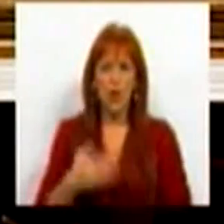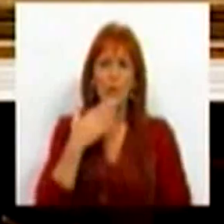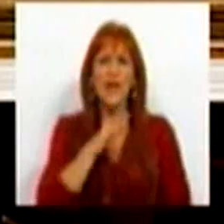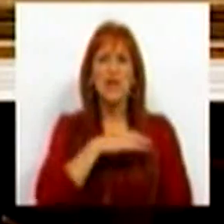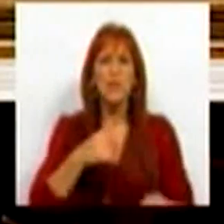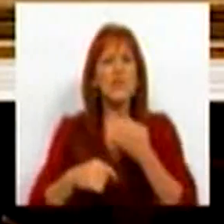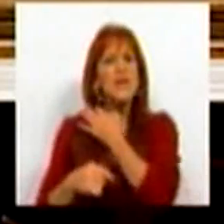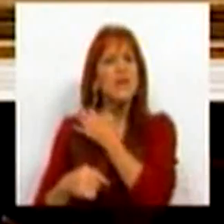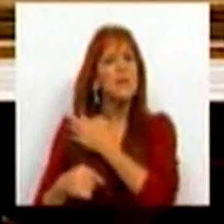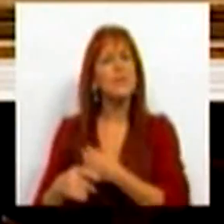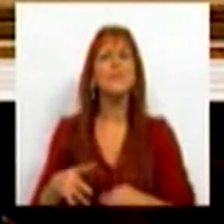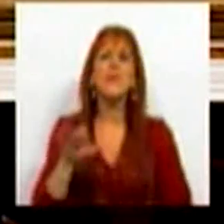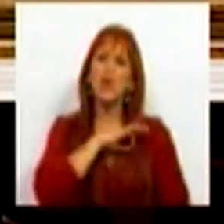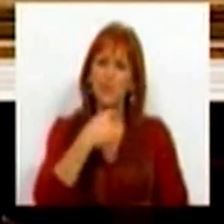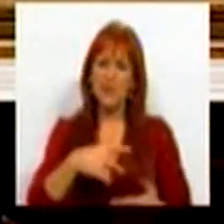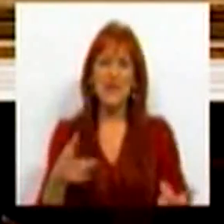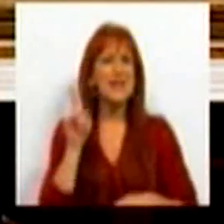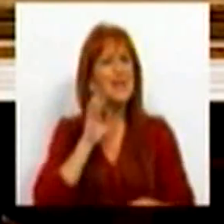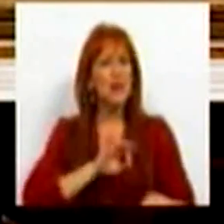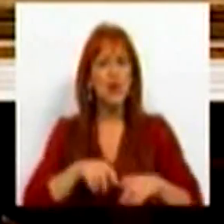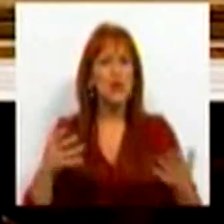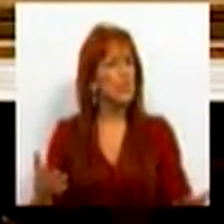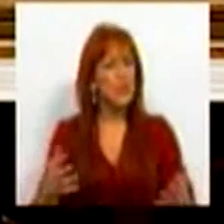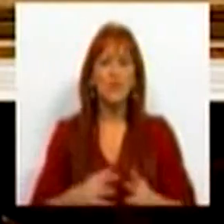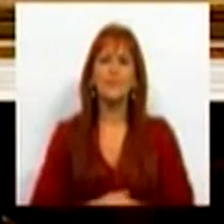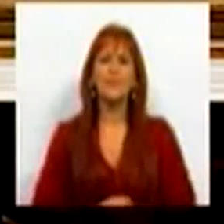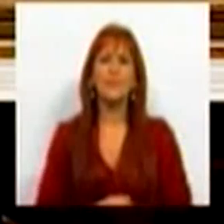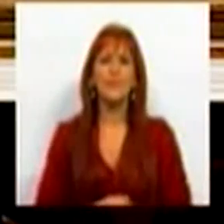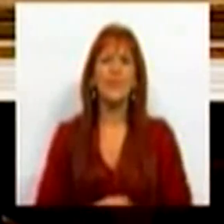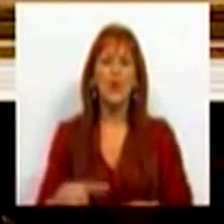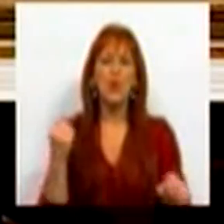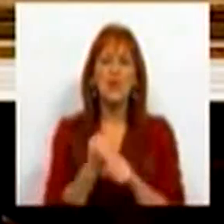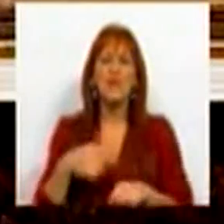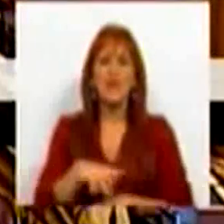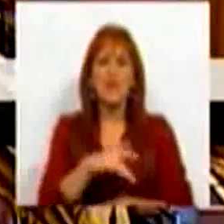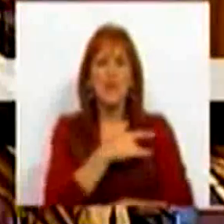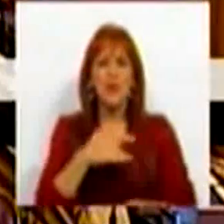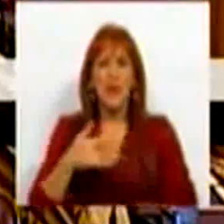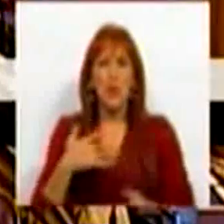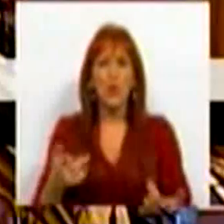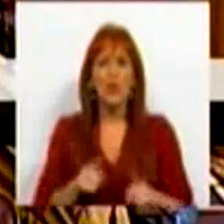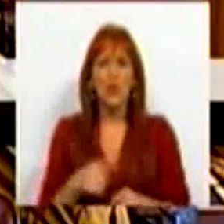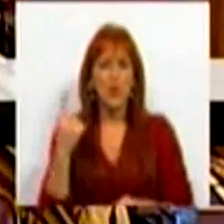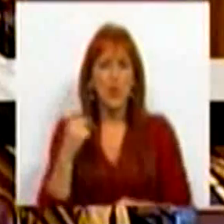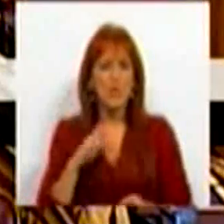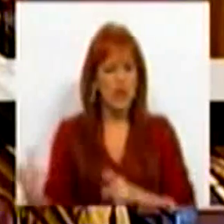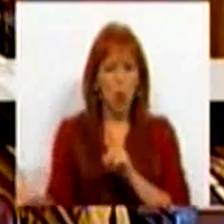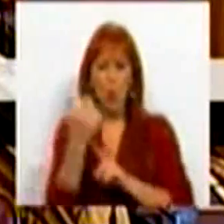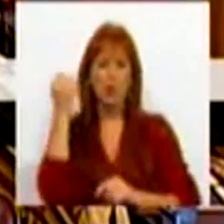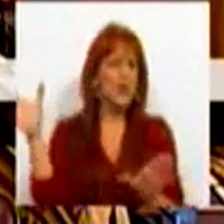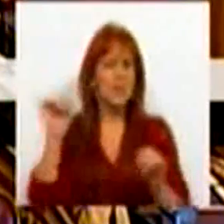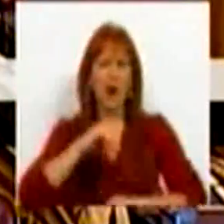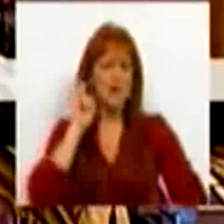Muito obrigado, Sr. Presidente. Sr. Presidente, senhoras e senhores deputados, o Serviço Nacional de Saúde é uma das conquistas